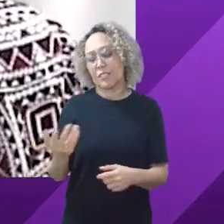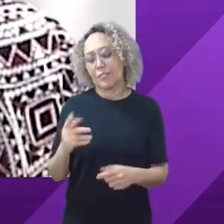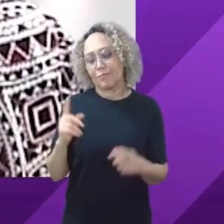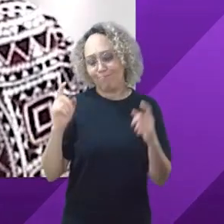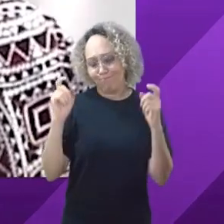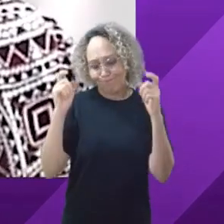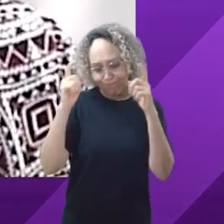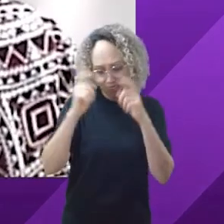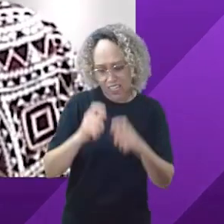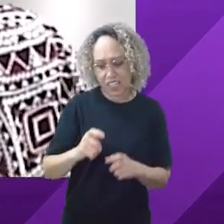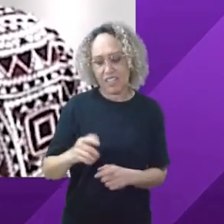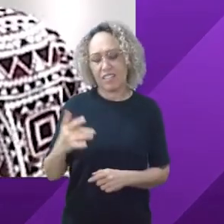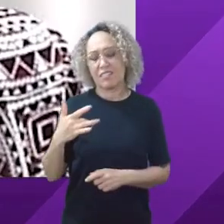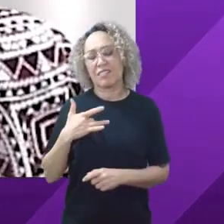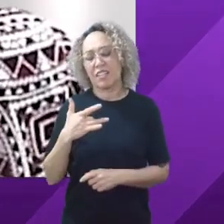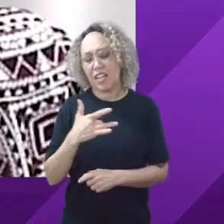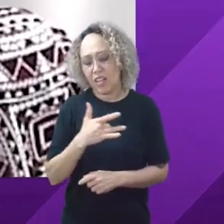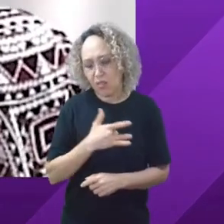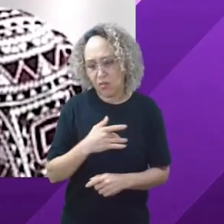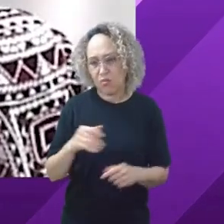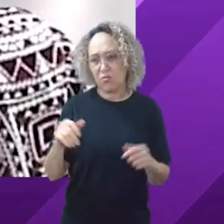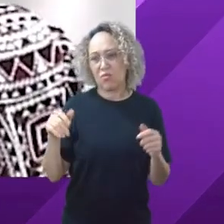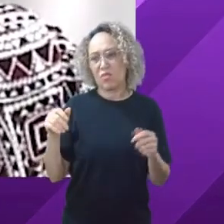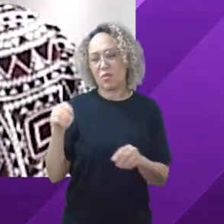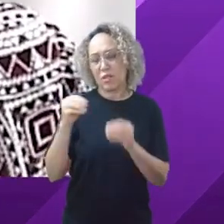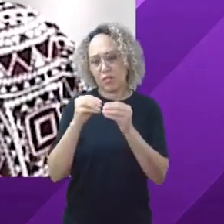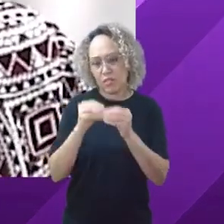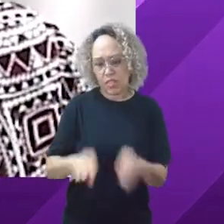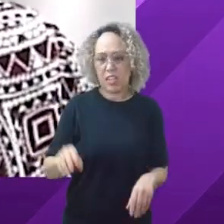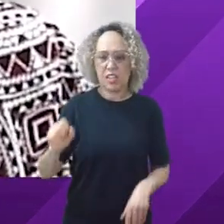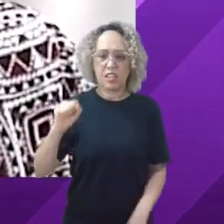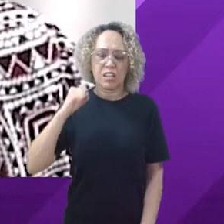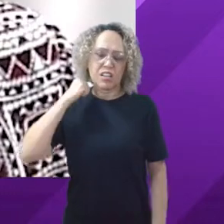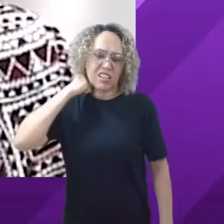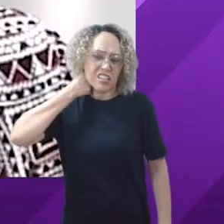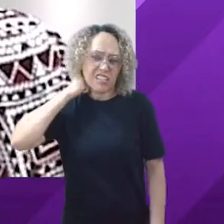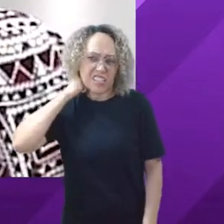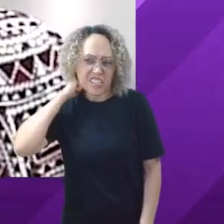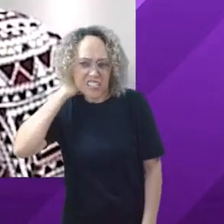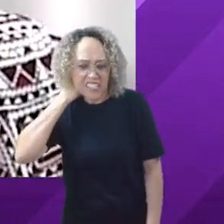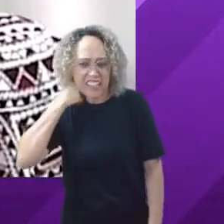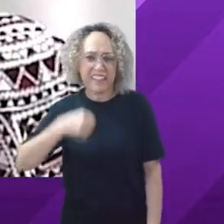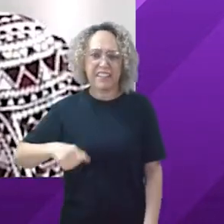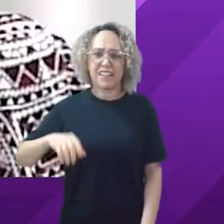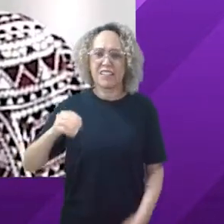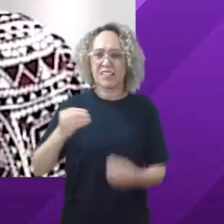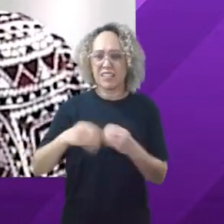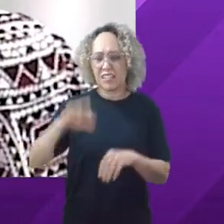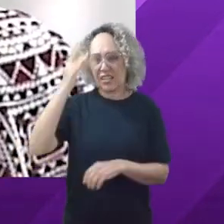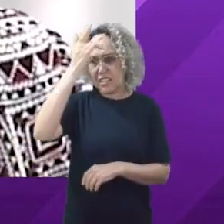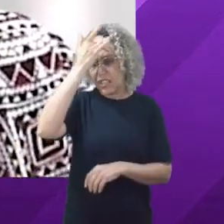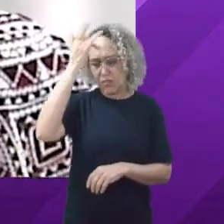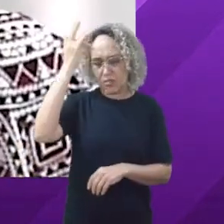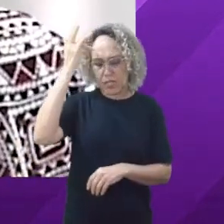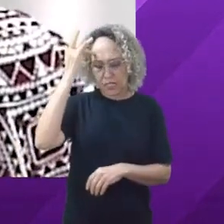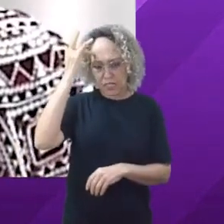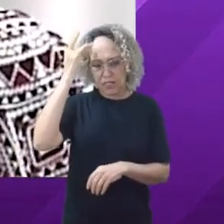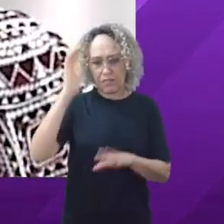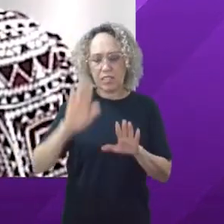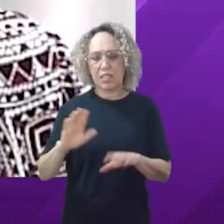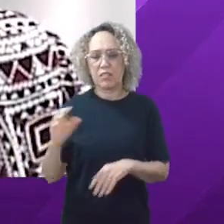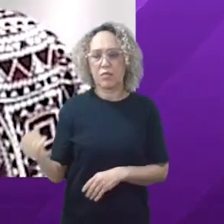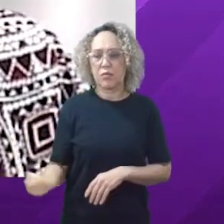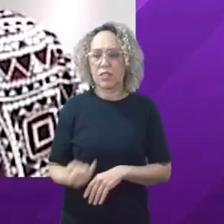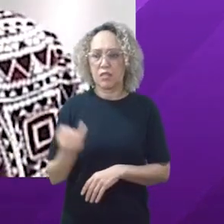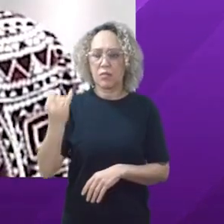estresse de quem está trabalhando tem impactos importantes para a saúde mental. Então, é muito